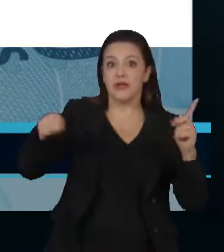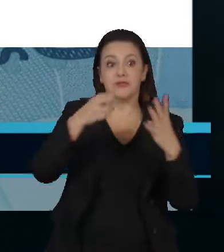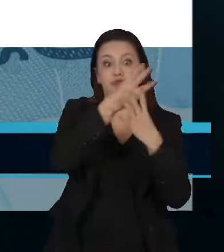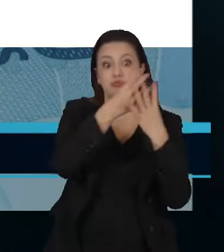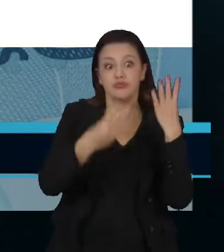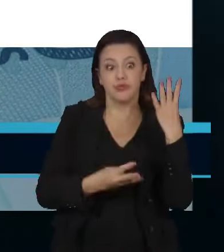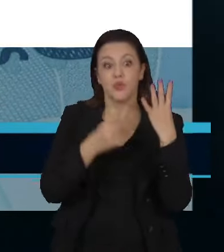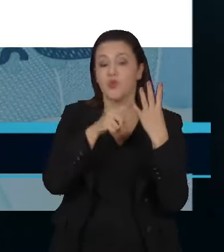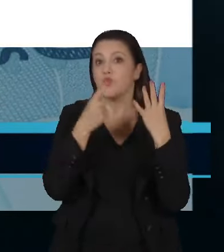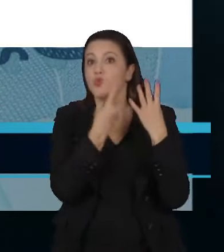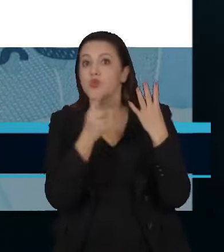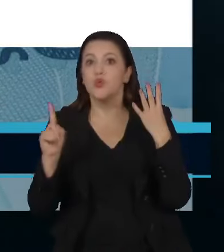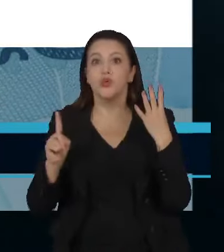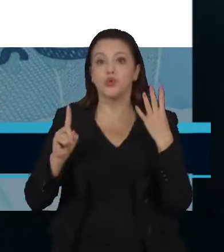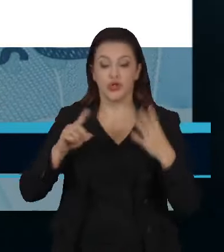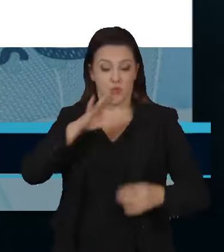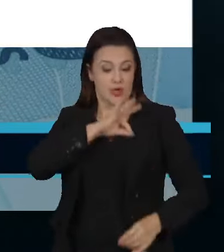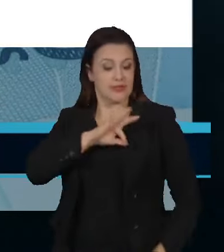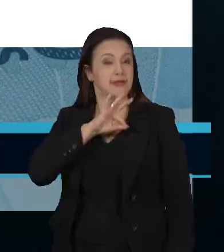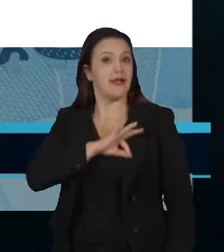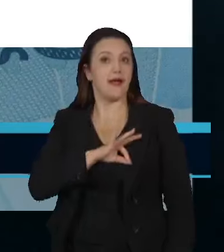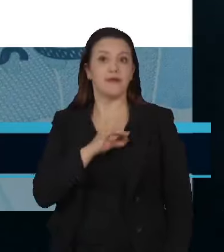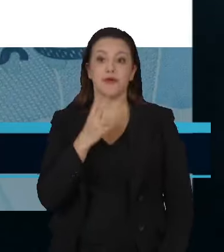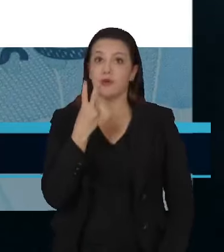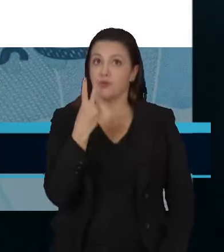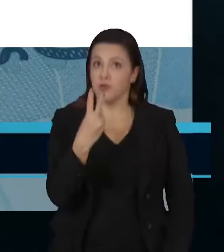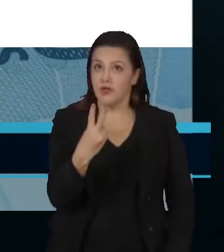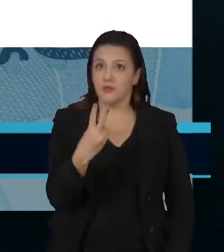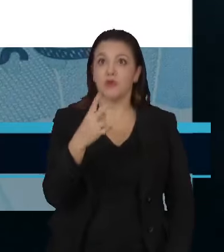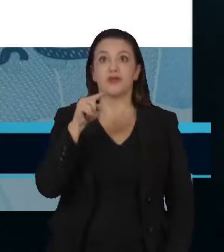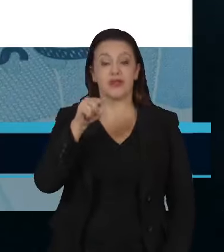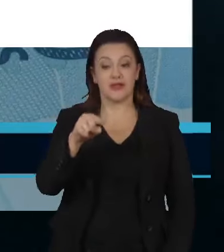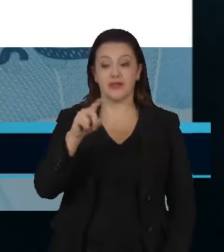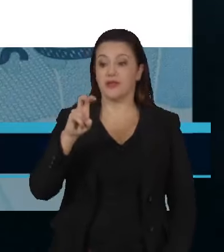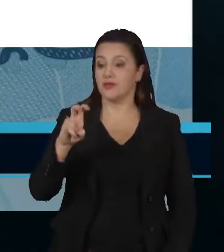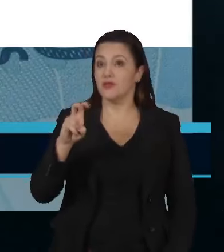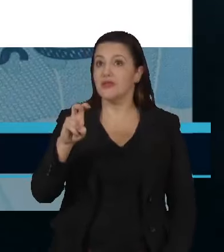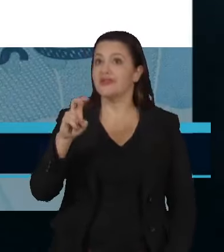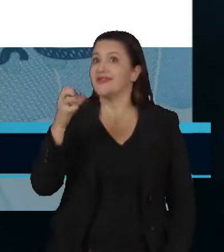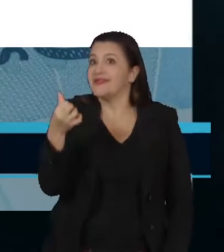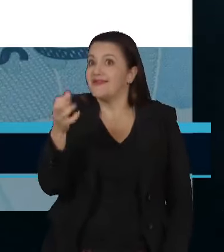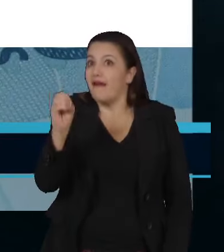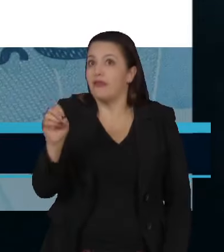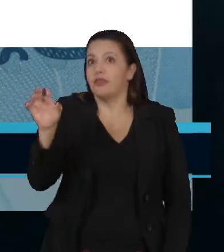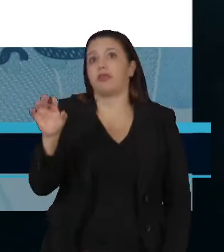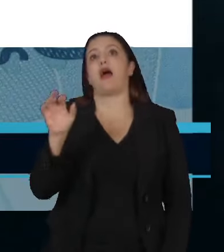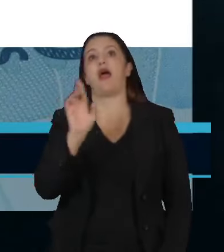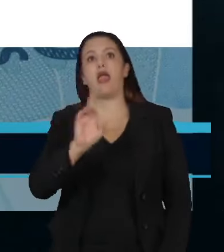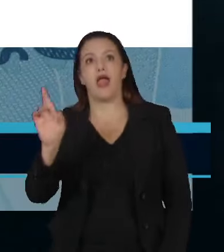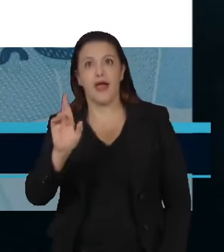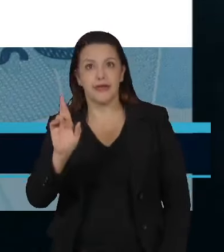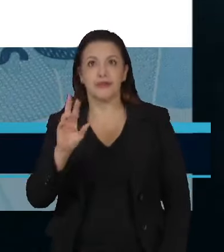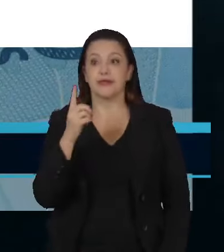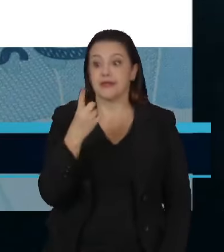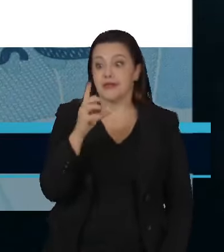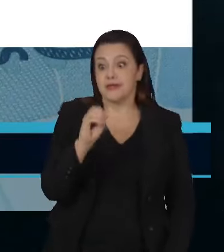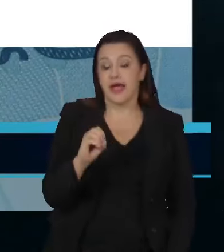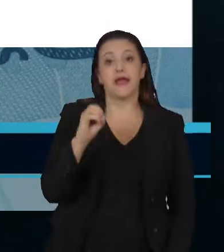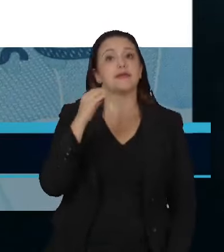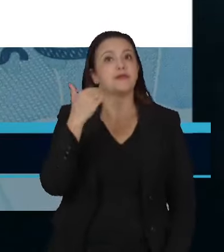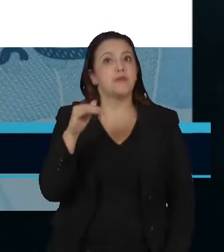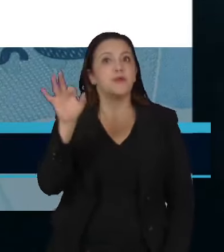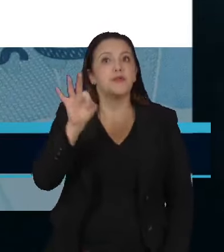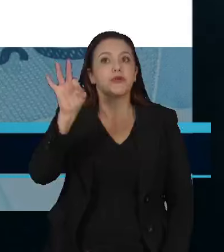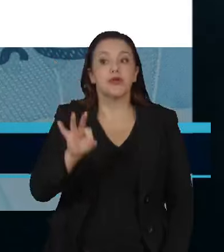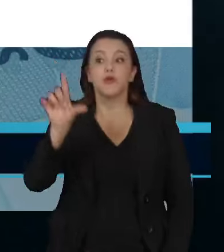o salário médio das Mães era de quase 2760 valor R 10,5 menor do que